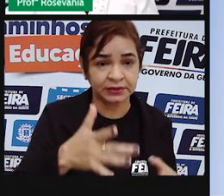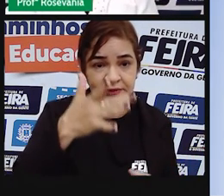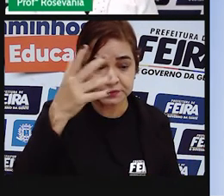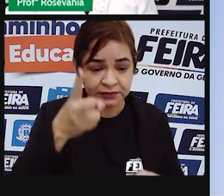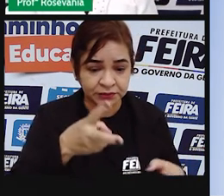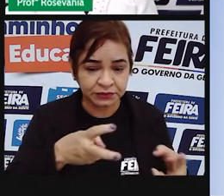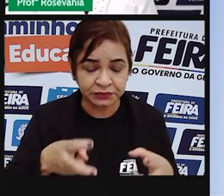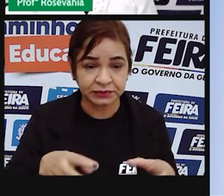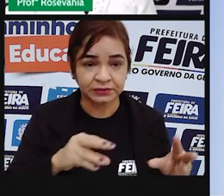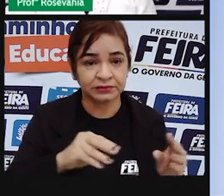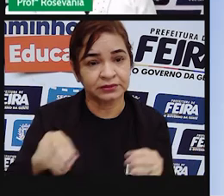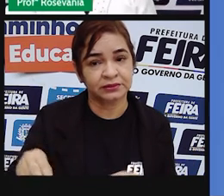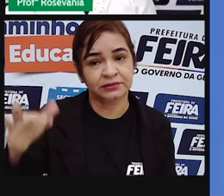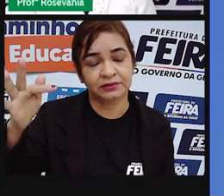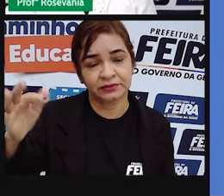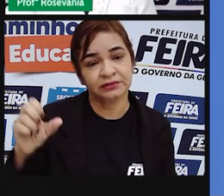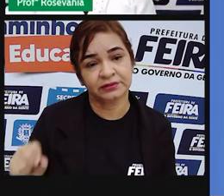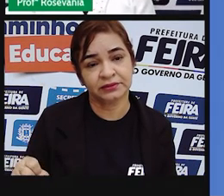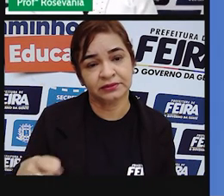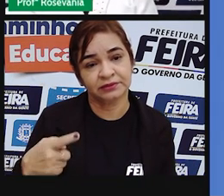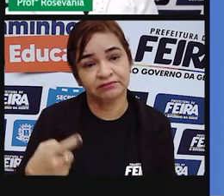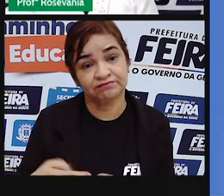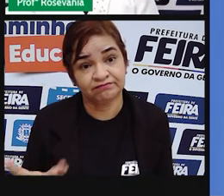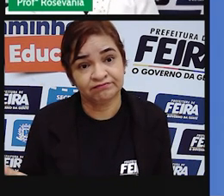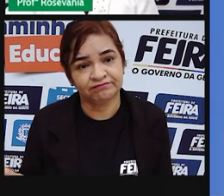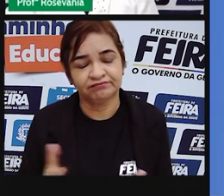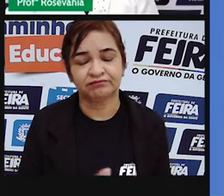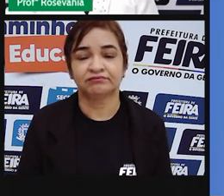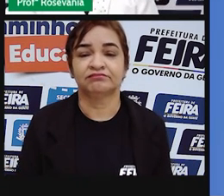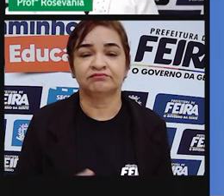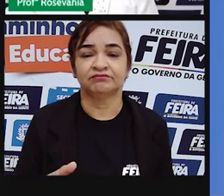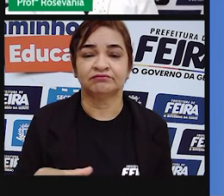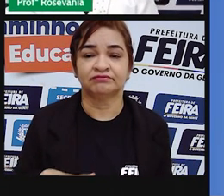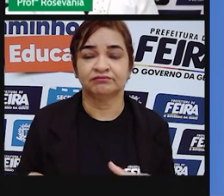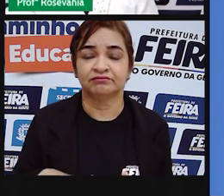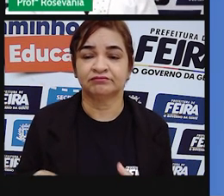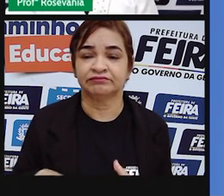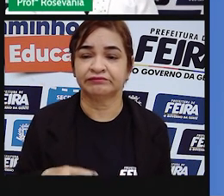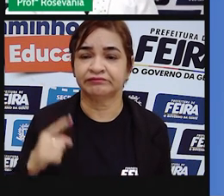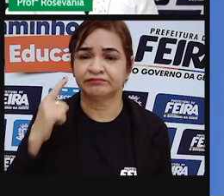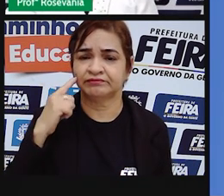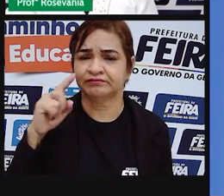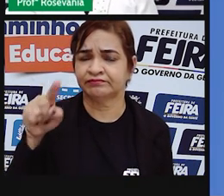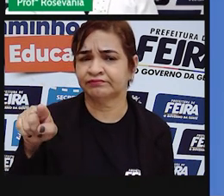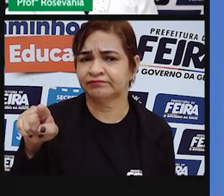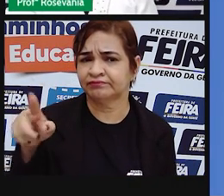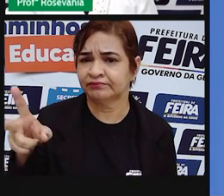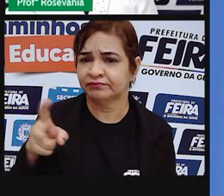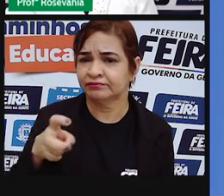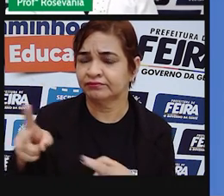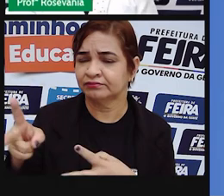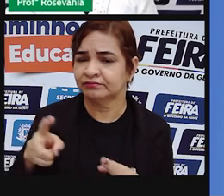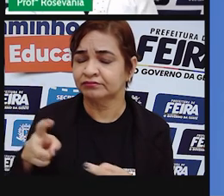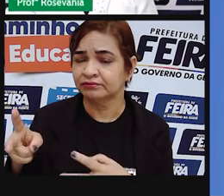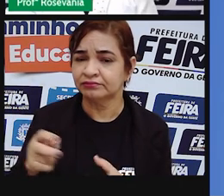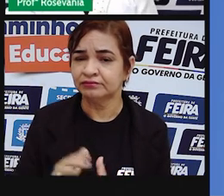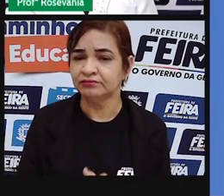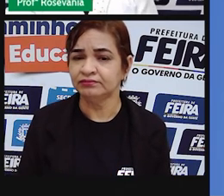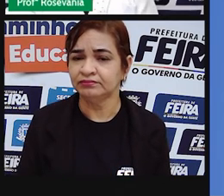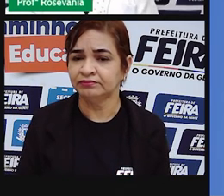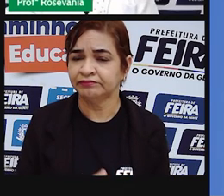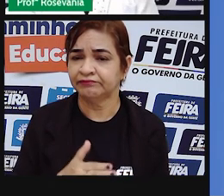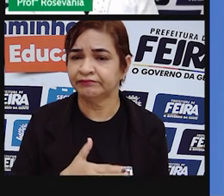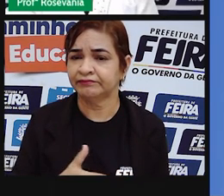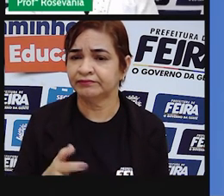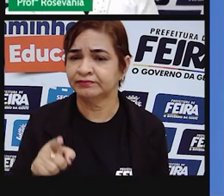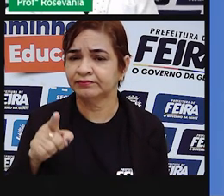atraindo as pessoas do interior para mim tá bom agora aqui os papinha só pra vocês perceberem a dinâmica